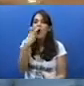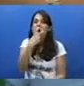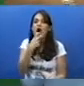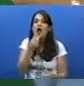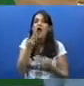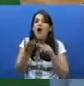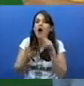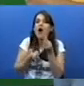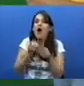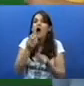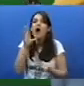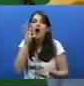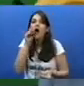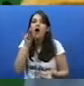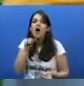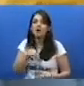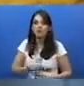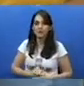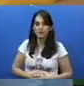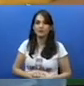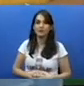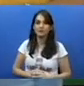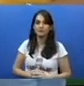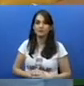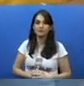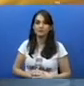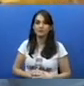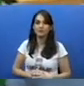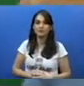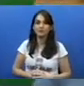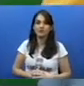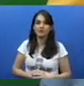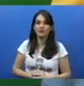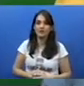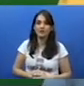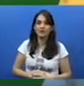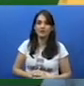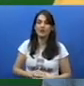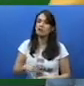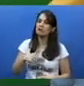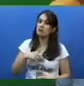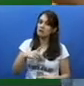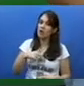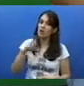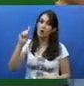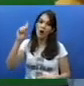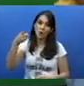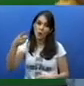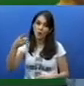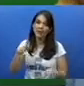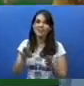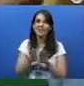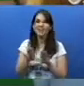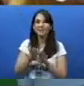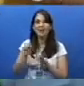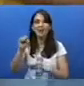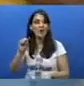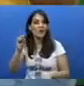falar as palavras. 2 desses sinais são o acento agudo e o acento